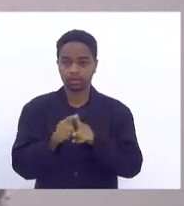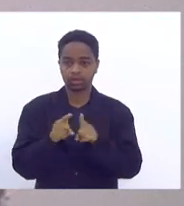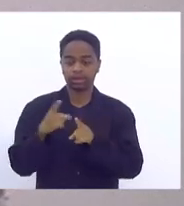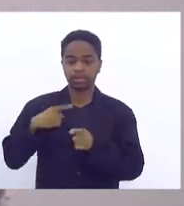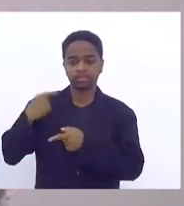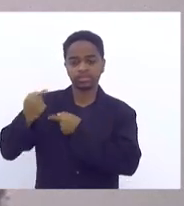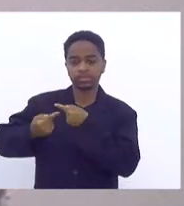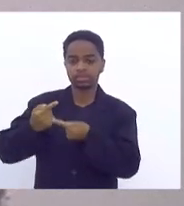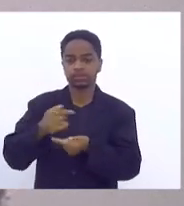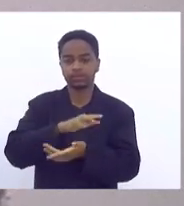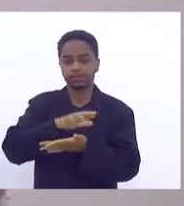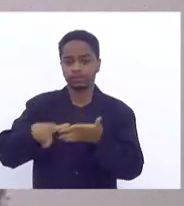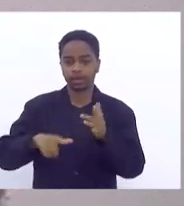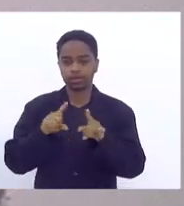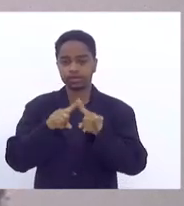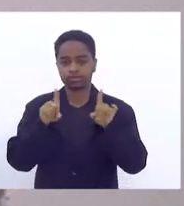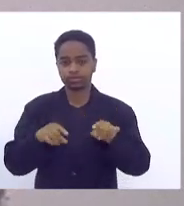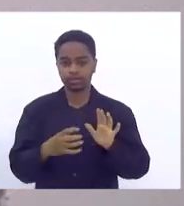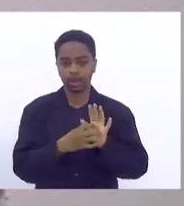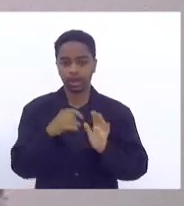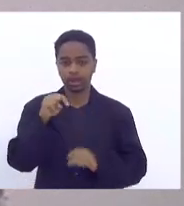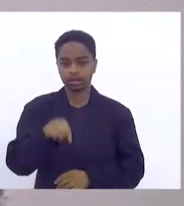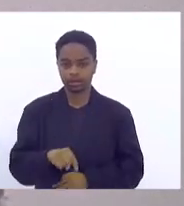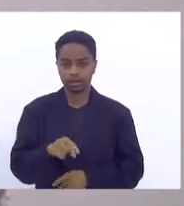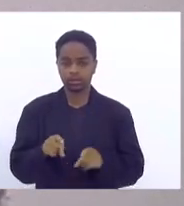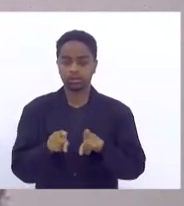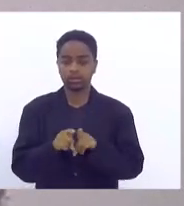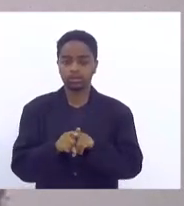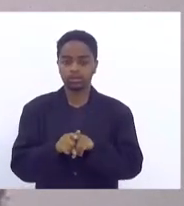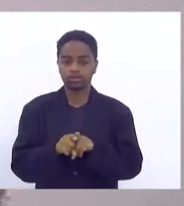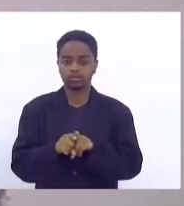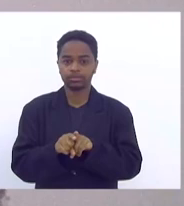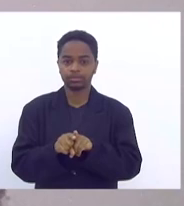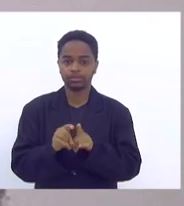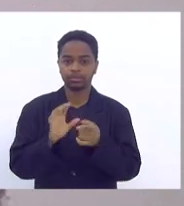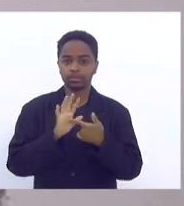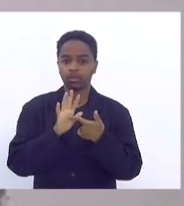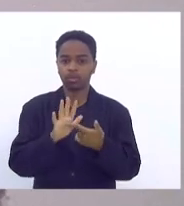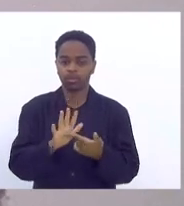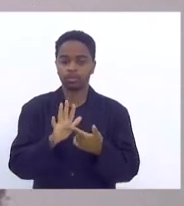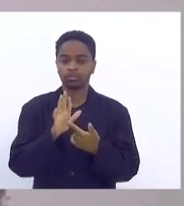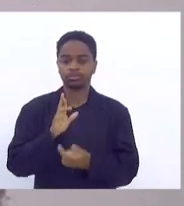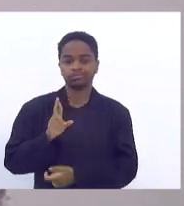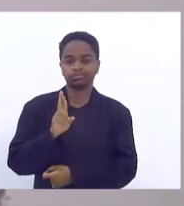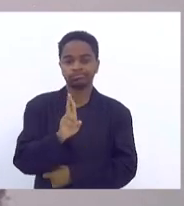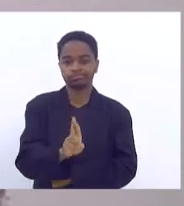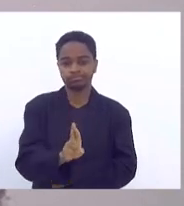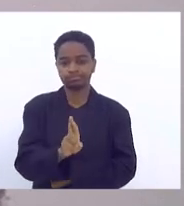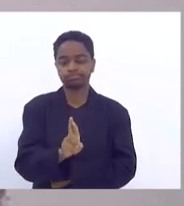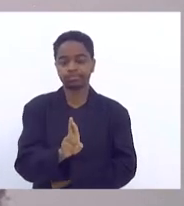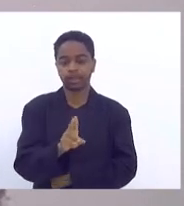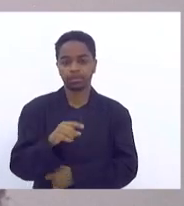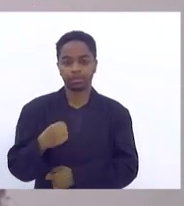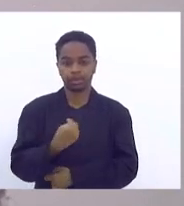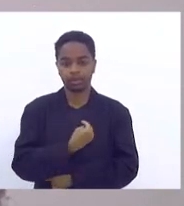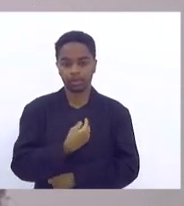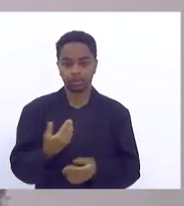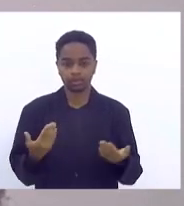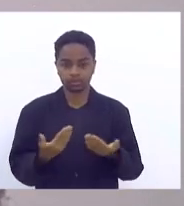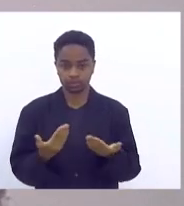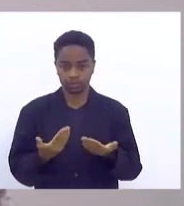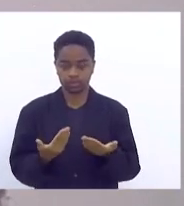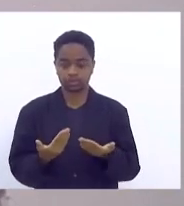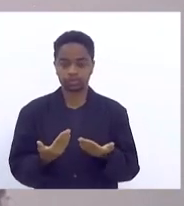diferentes de servidores efetivos dessa casa é muito representativo né ah para nós hoje